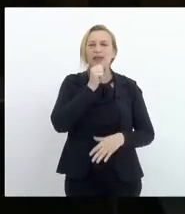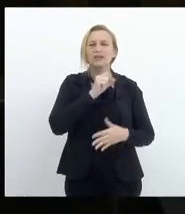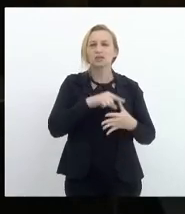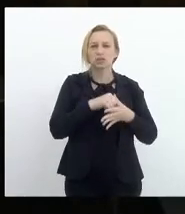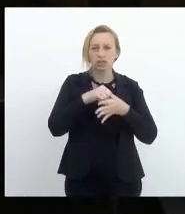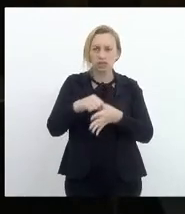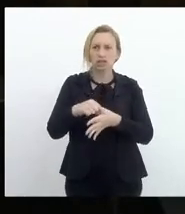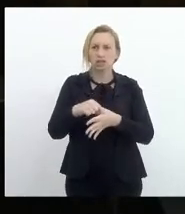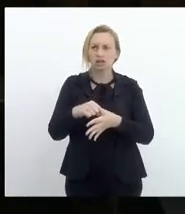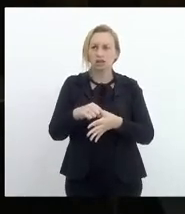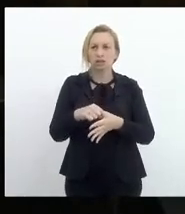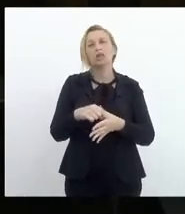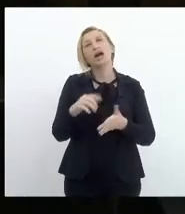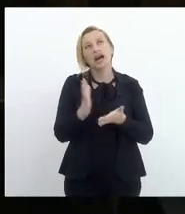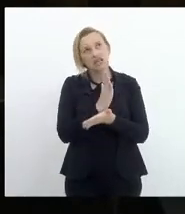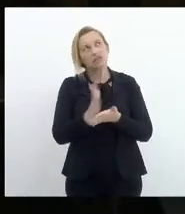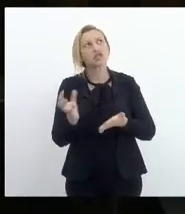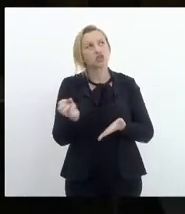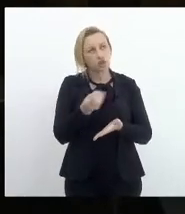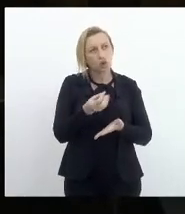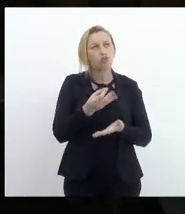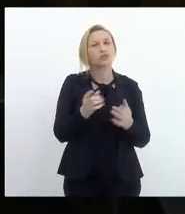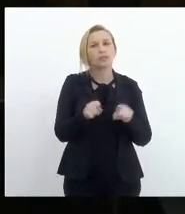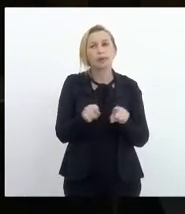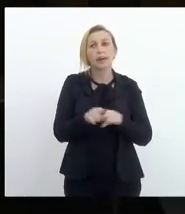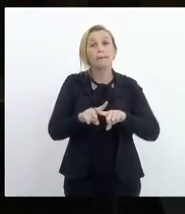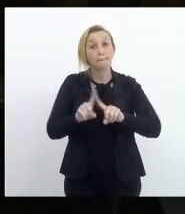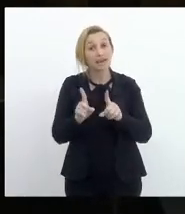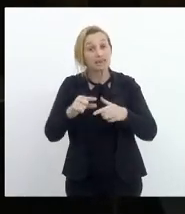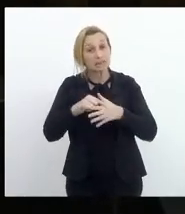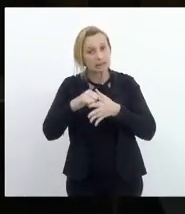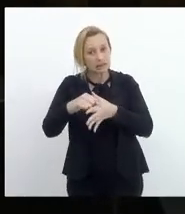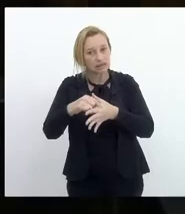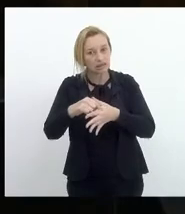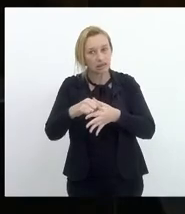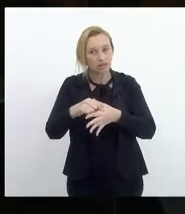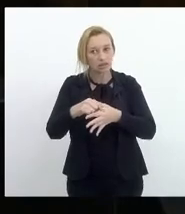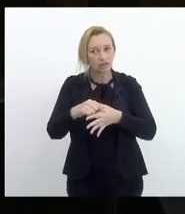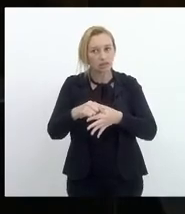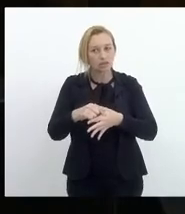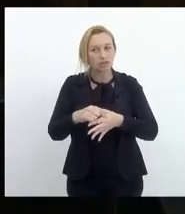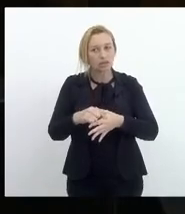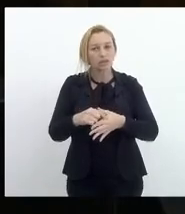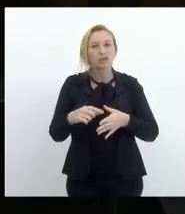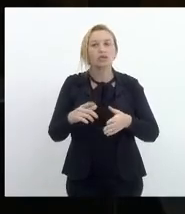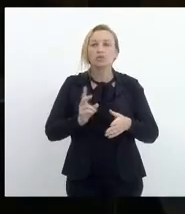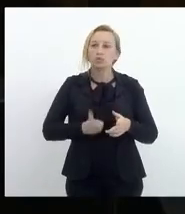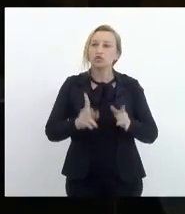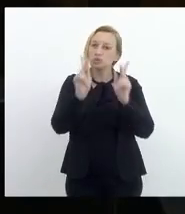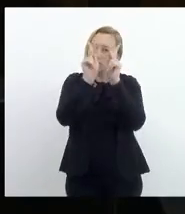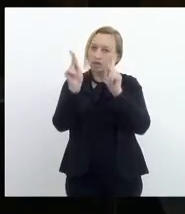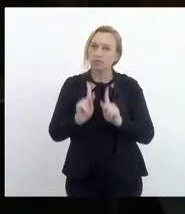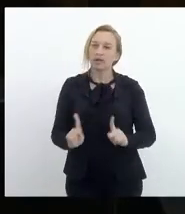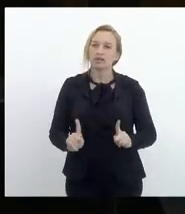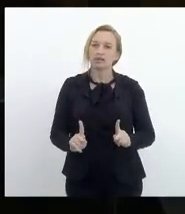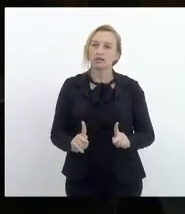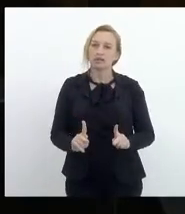líderes às vezes são novas também mas são líderes mantenham a paz